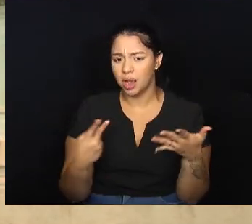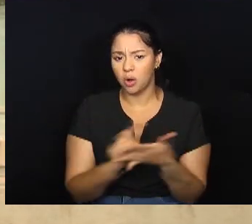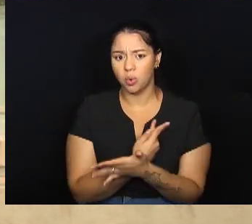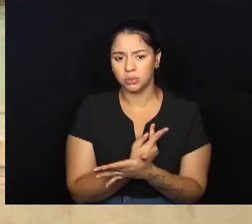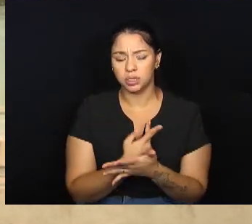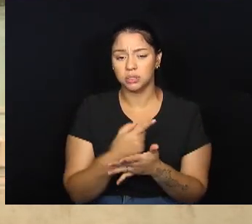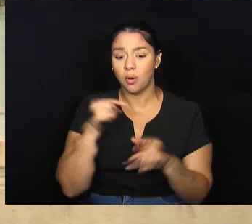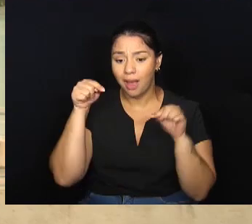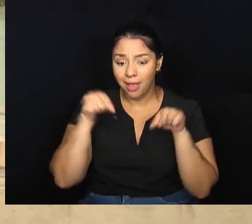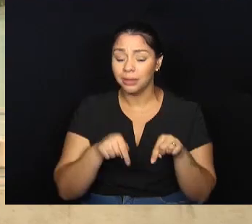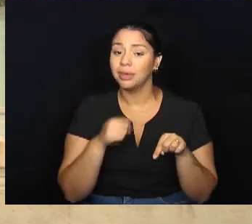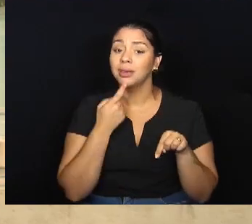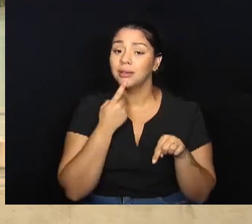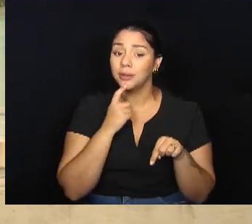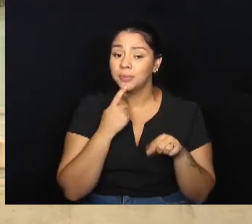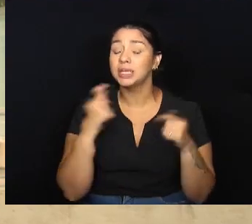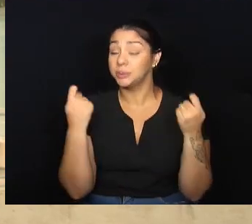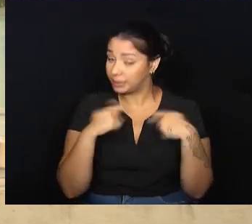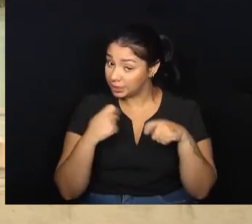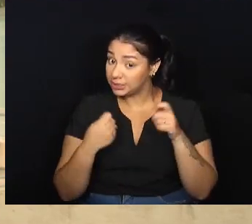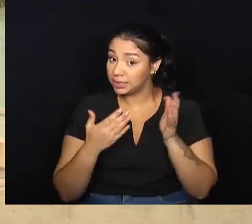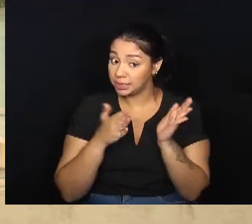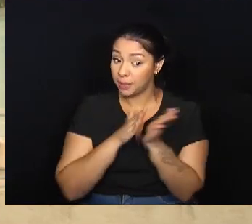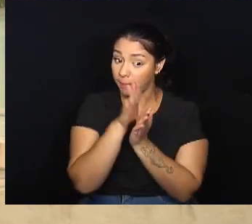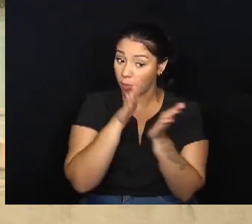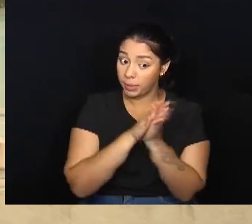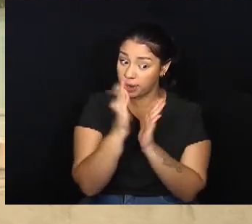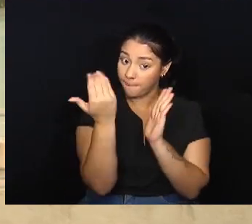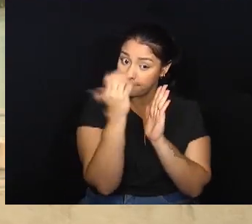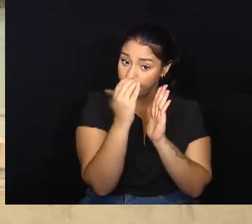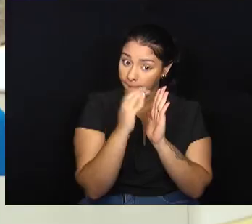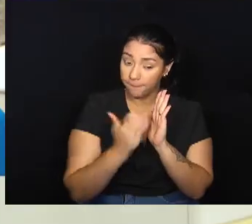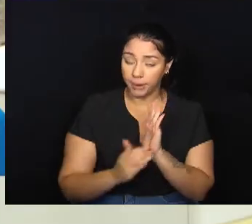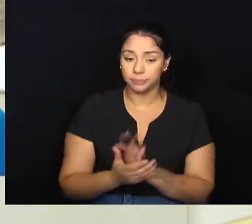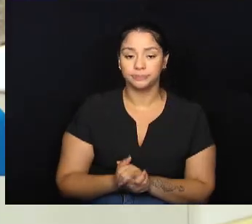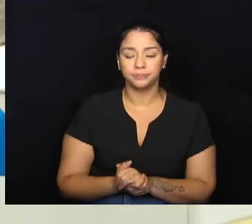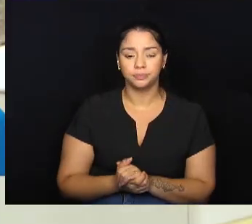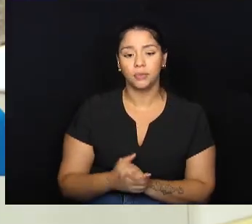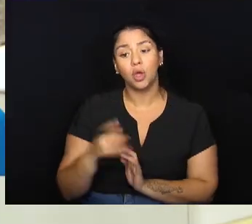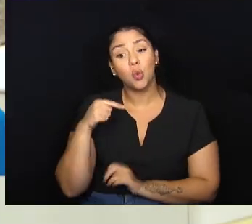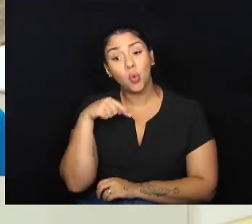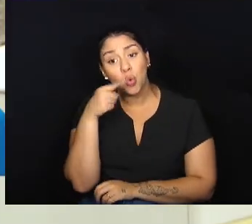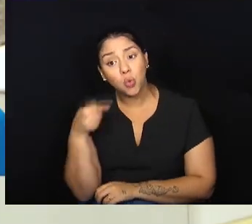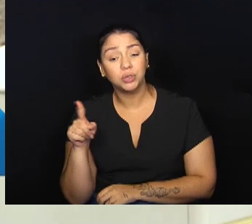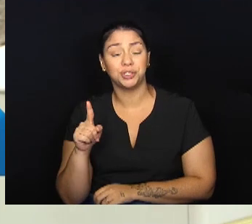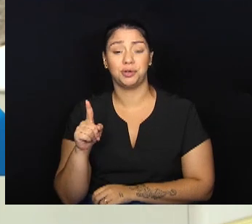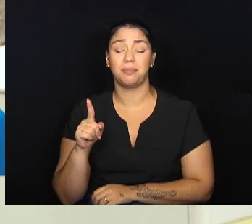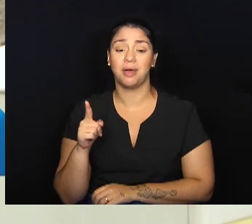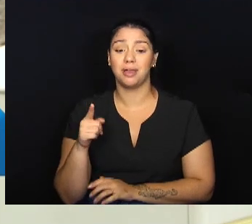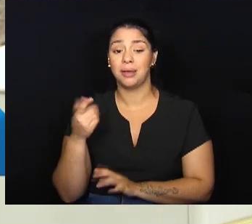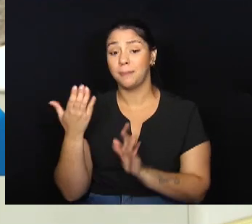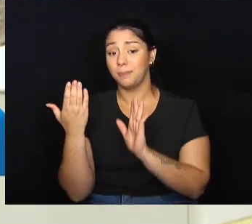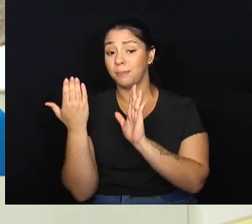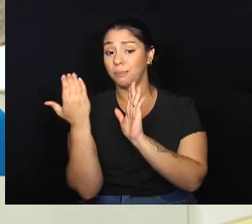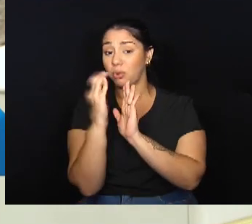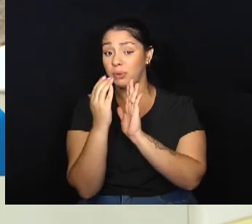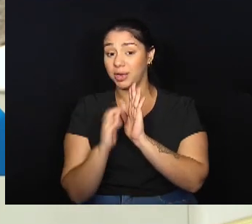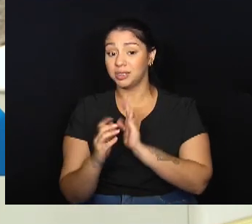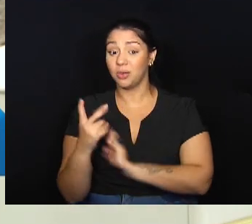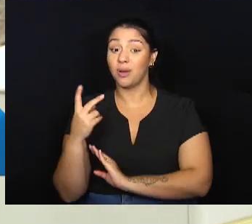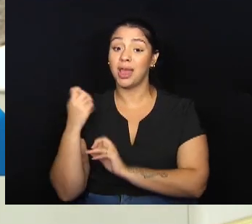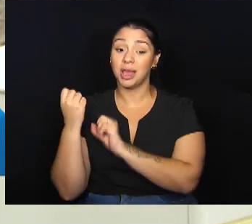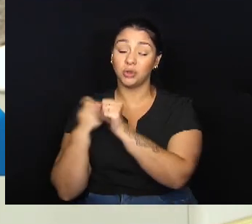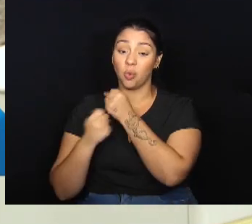casos notificados aqui em Campinas precisam ser publicados. A última publicação do Sisnove foi